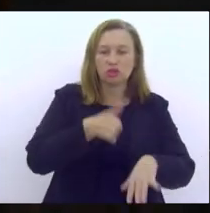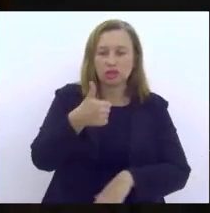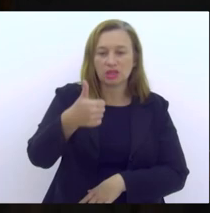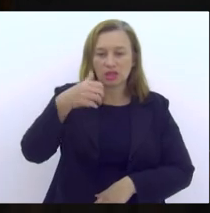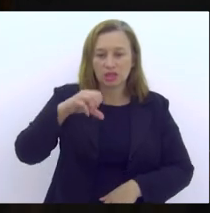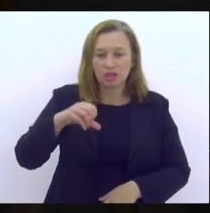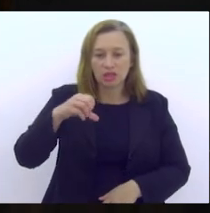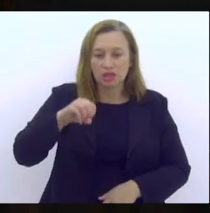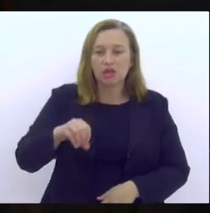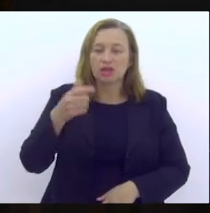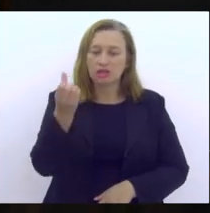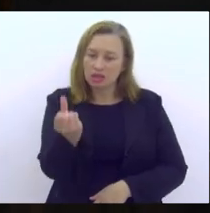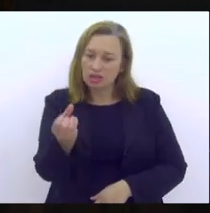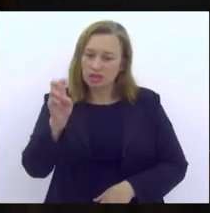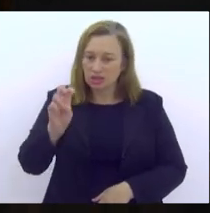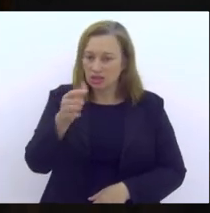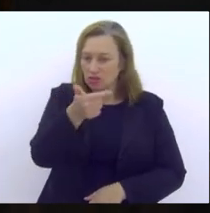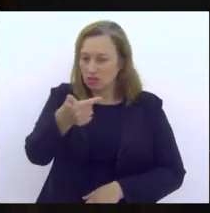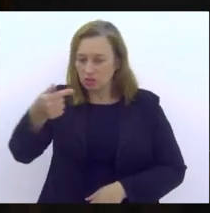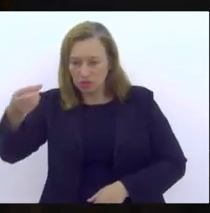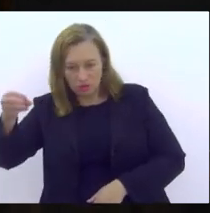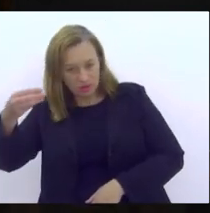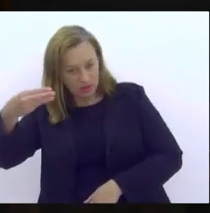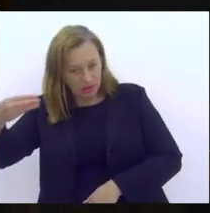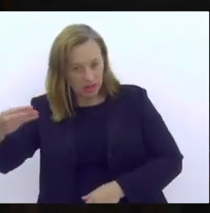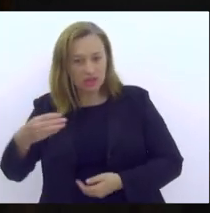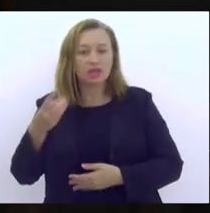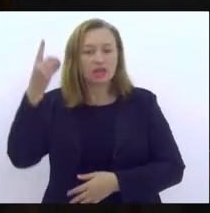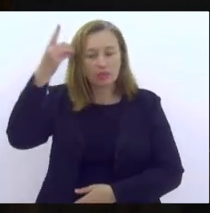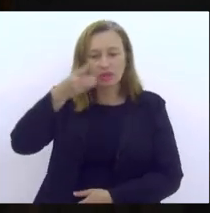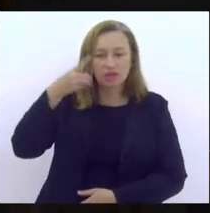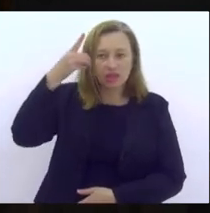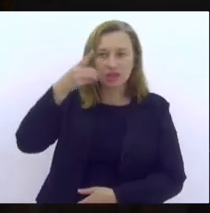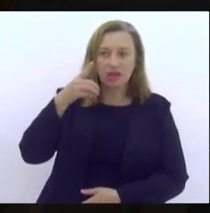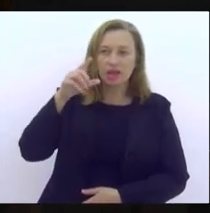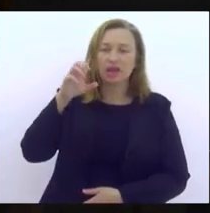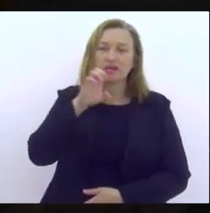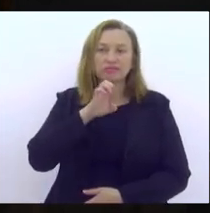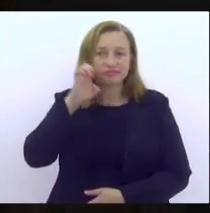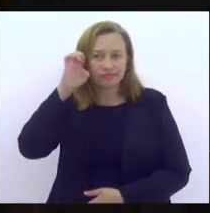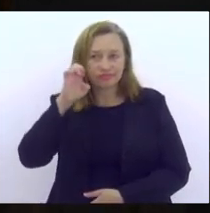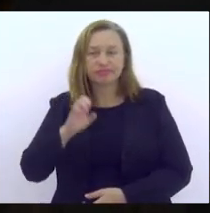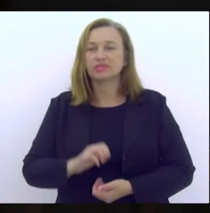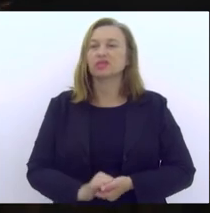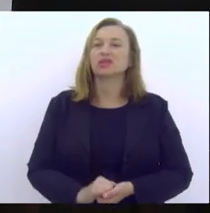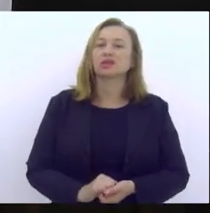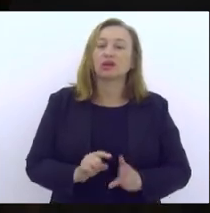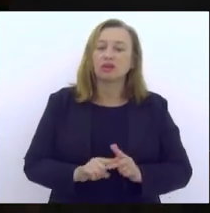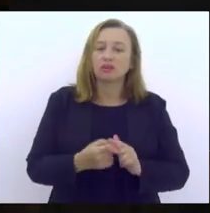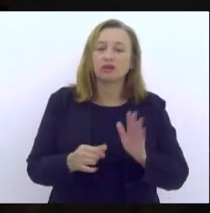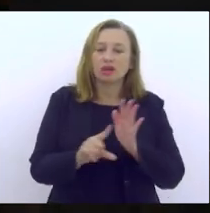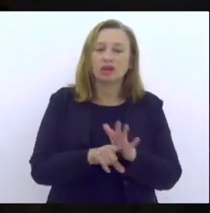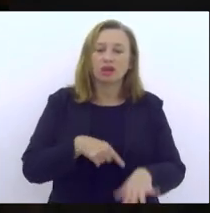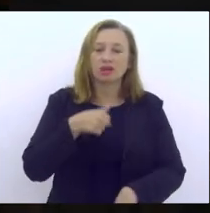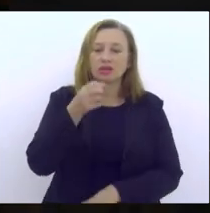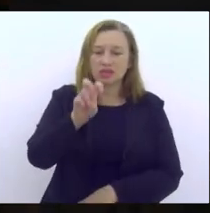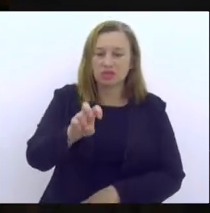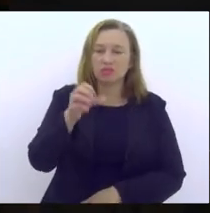número 1065/2023, de autoria da deputada Érica Takimoto, que altera a lei estadual